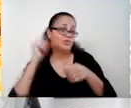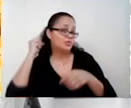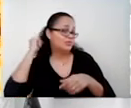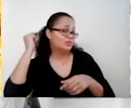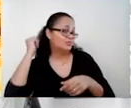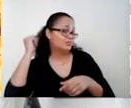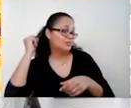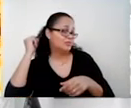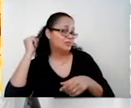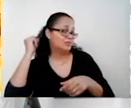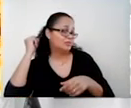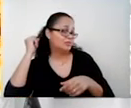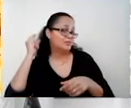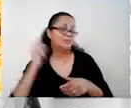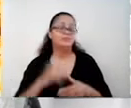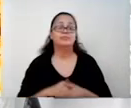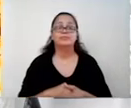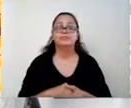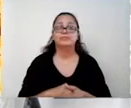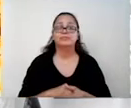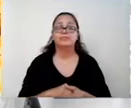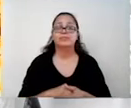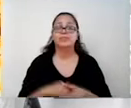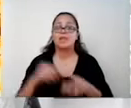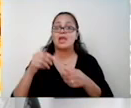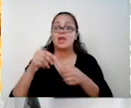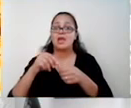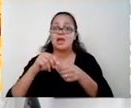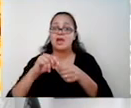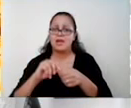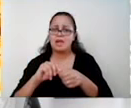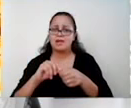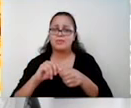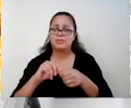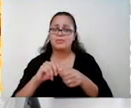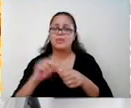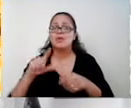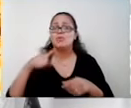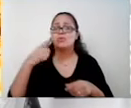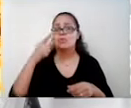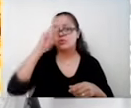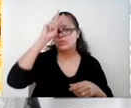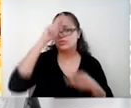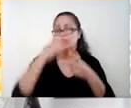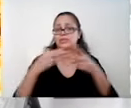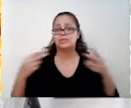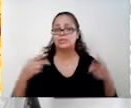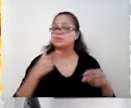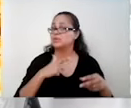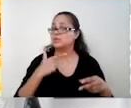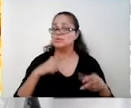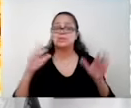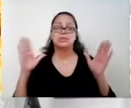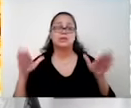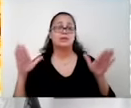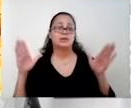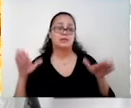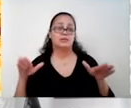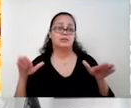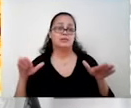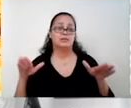inseto hematófago também. A pulga, como eu já citei, outro inseto que não apresenta asas, também tem comportamento